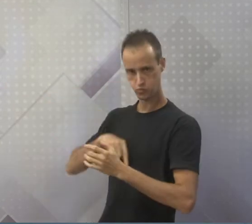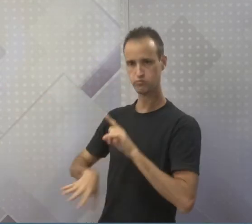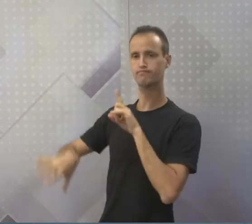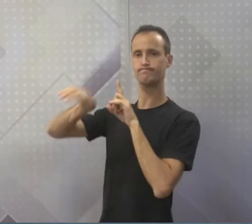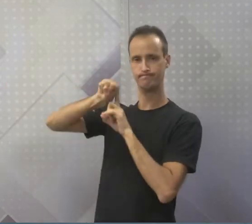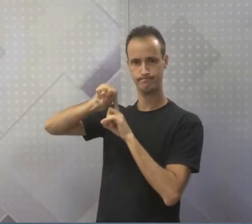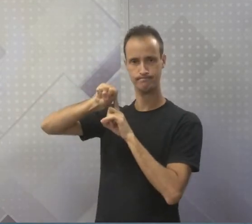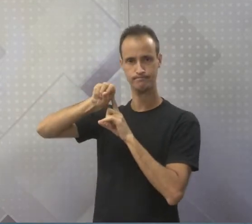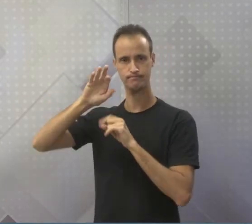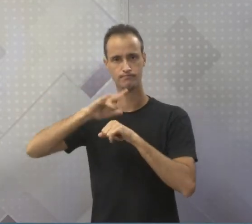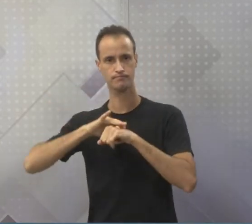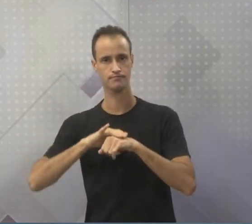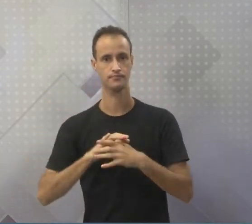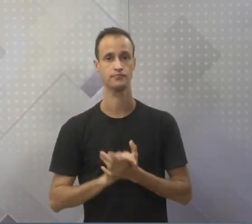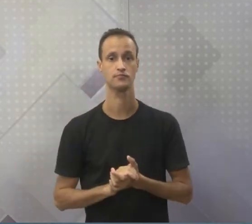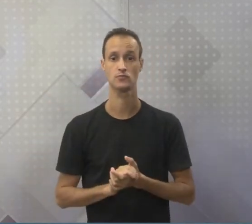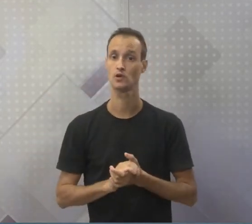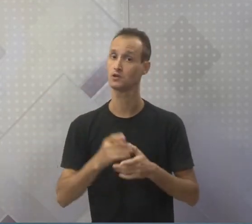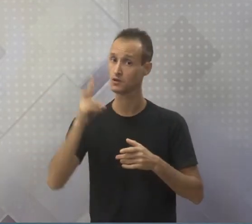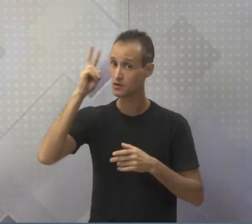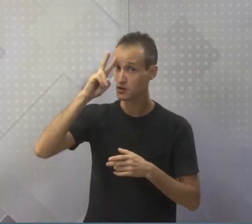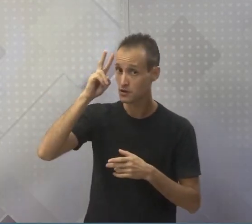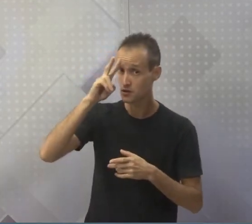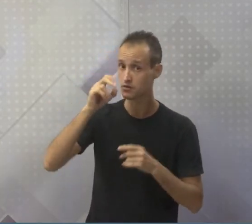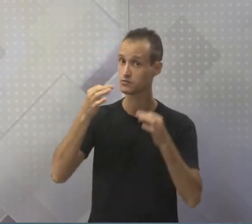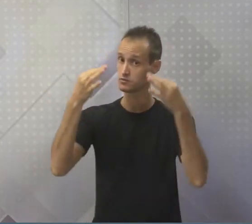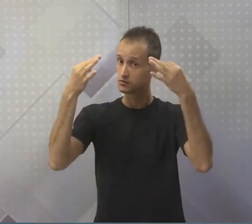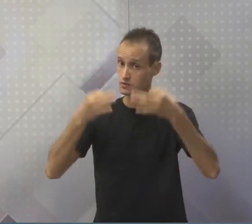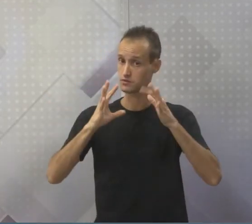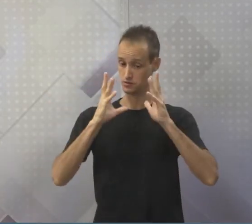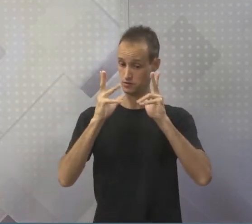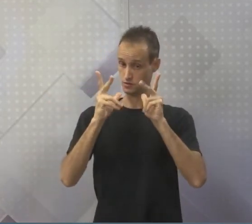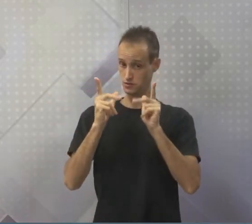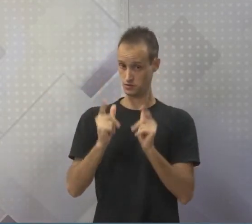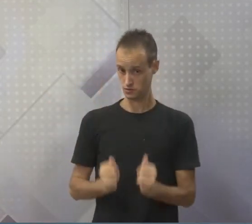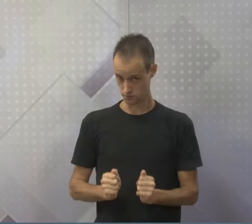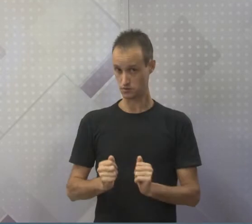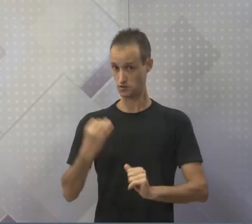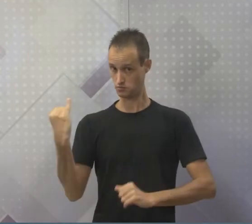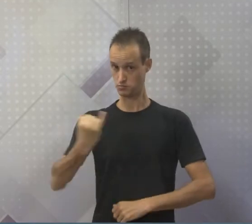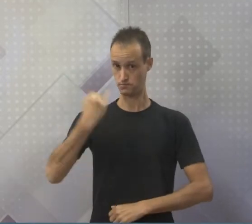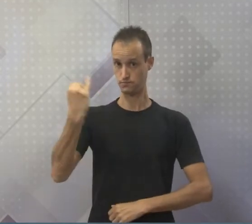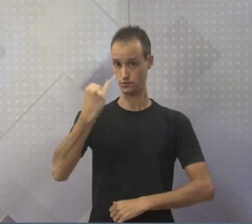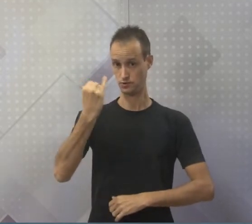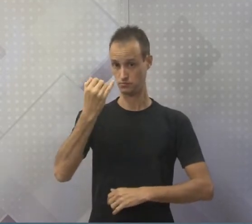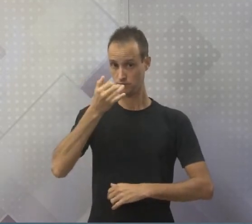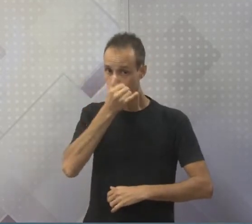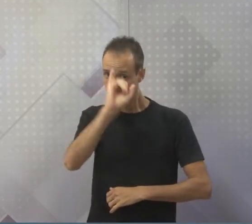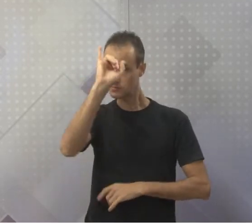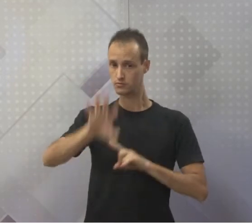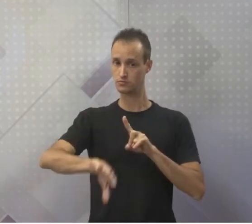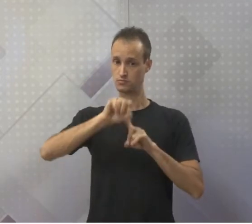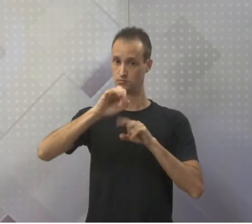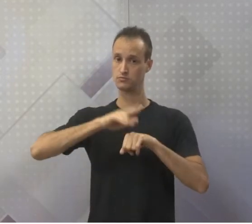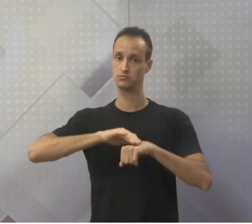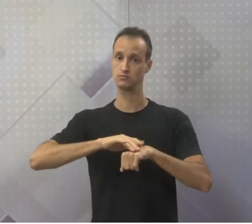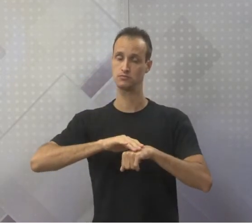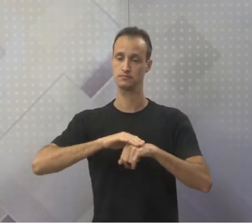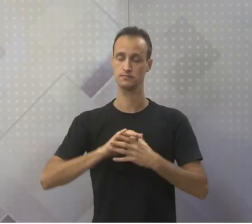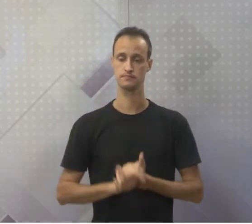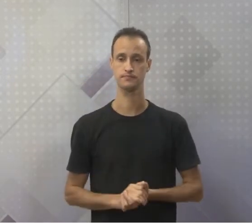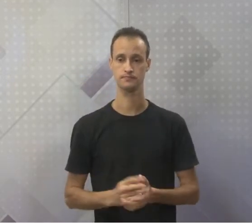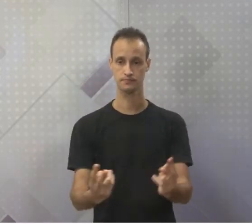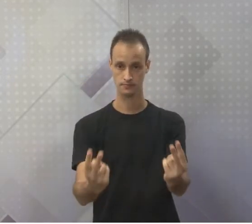esse alimento, né? Portanto, lembra, medida de higiene é fundamental para a prevenção dessas doenças, né, gente? Segue